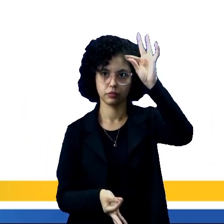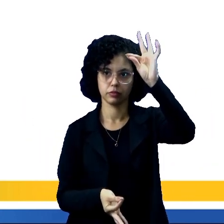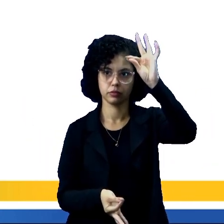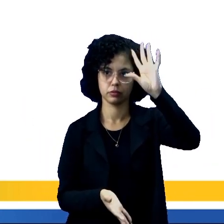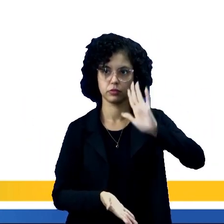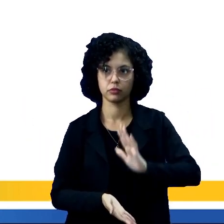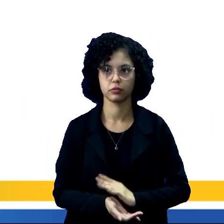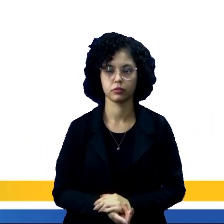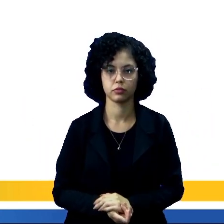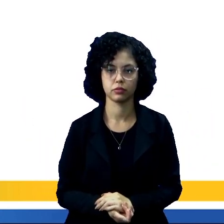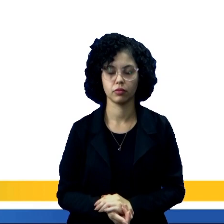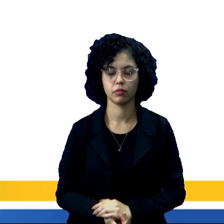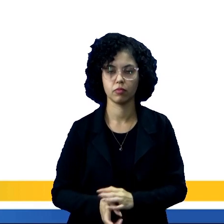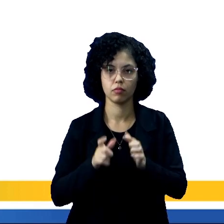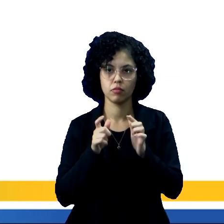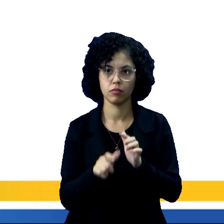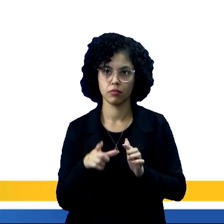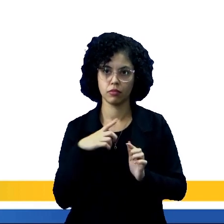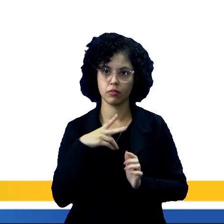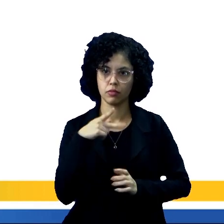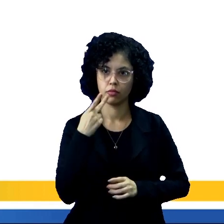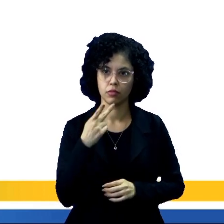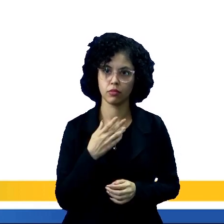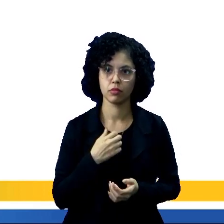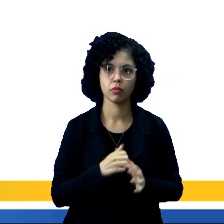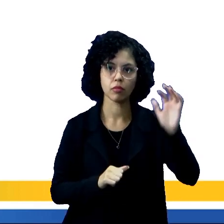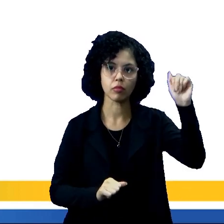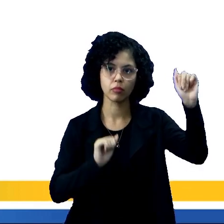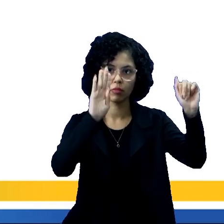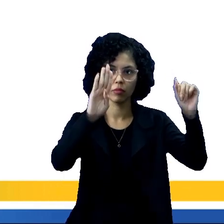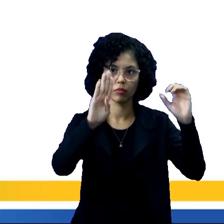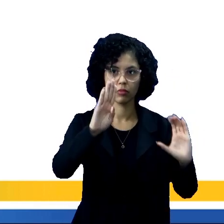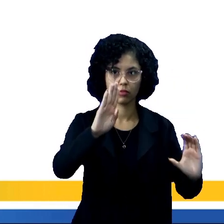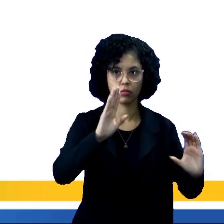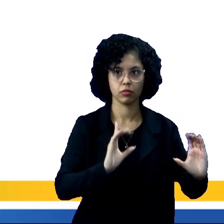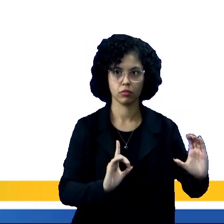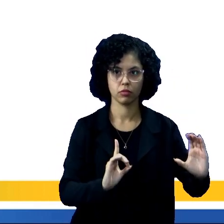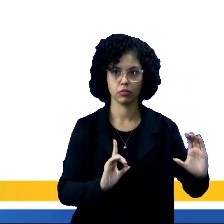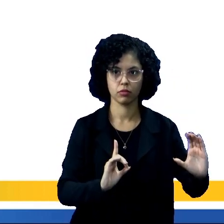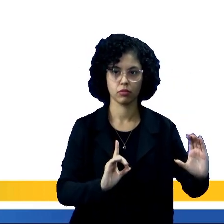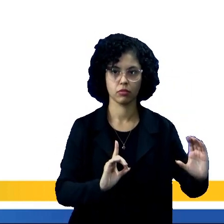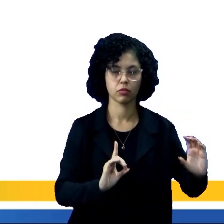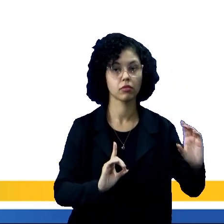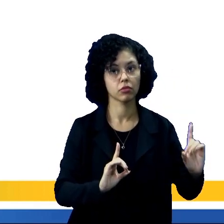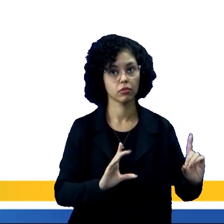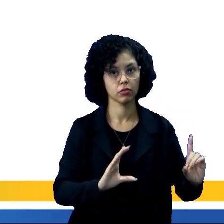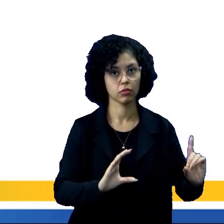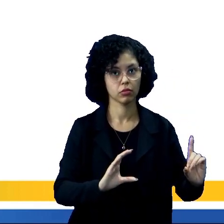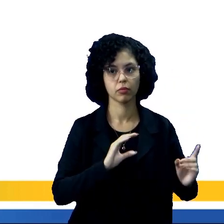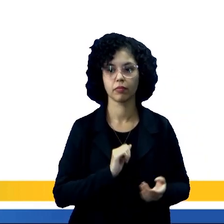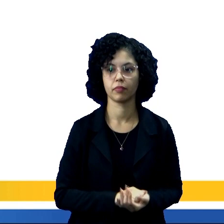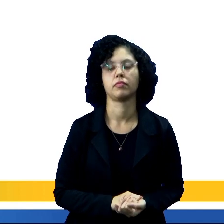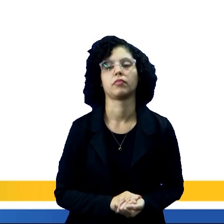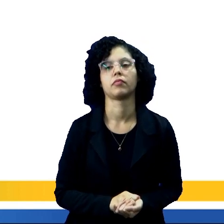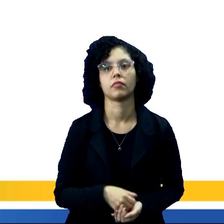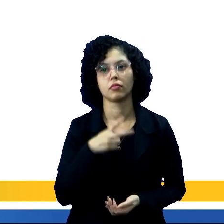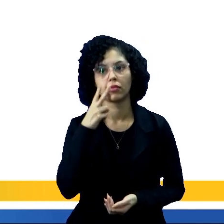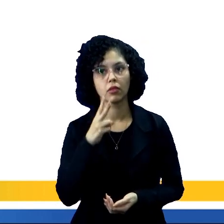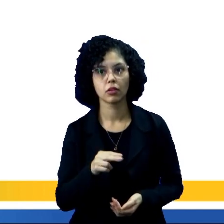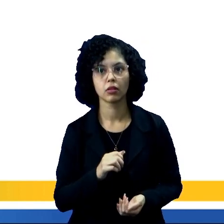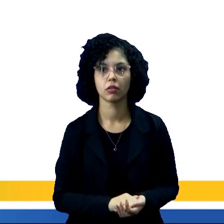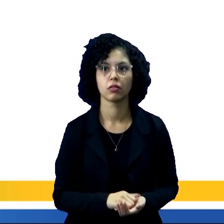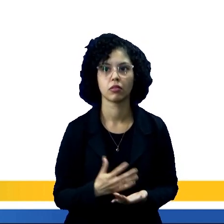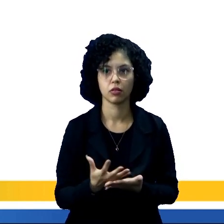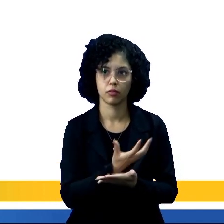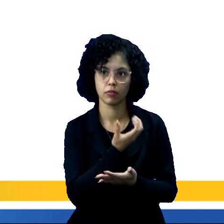vertical, aonde eu tenho, está dizendo, meus pontos A, B, C e D. Mas vai aí que